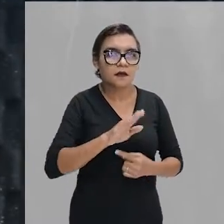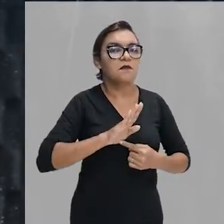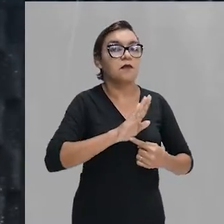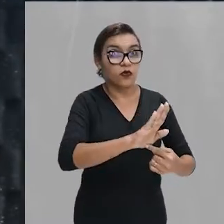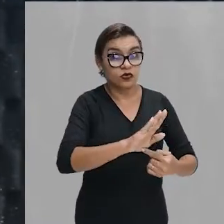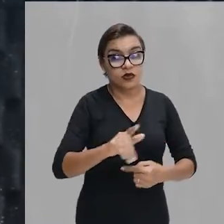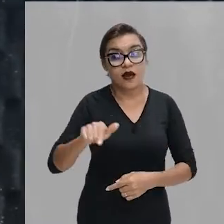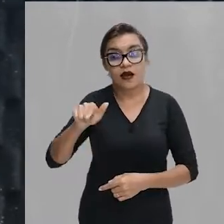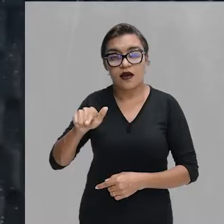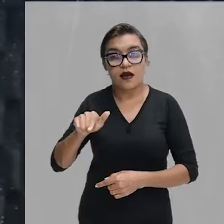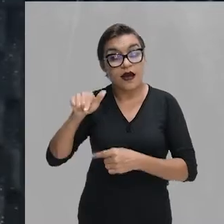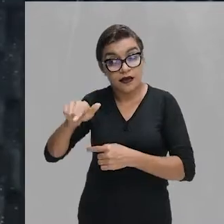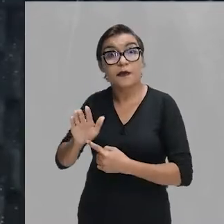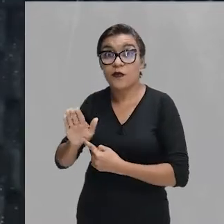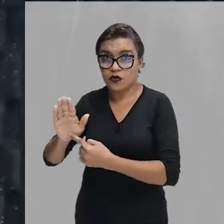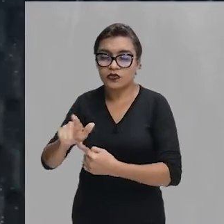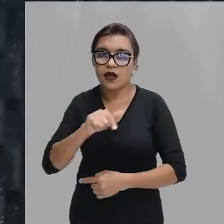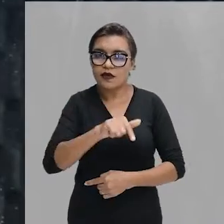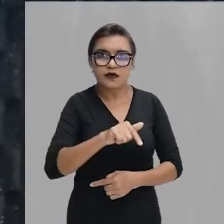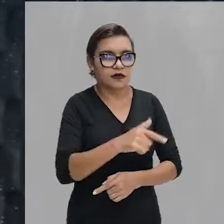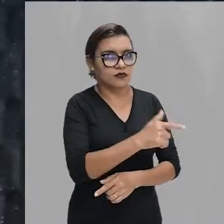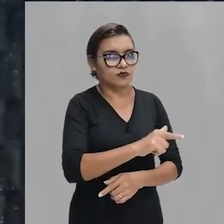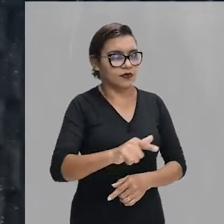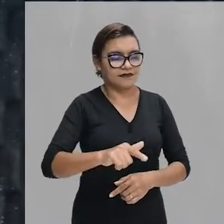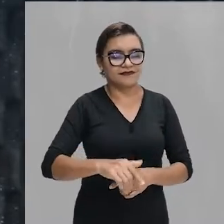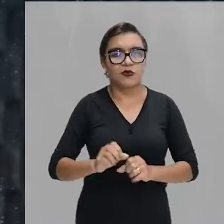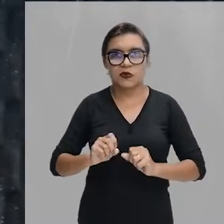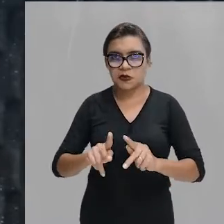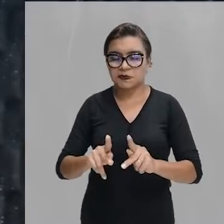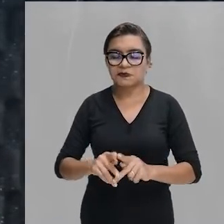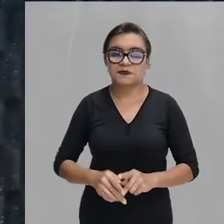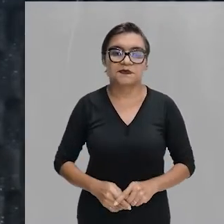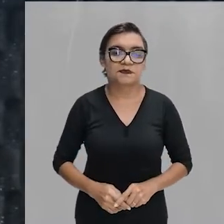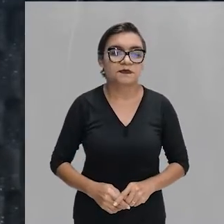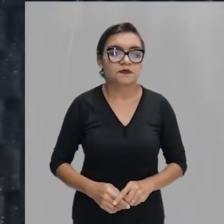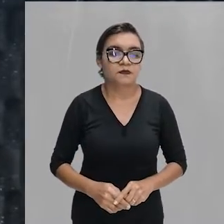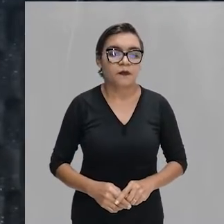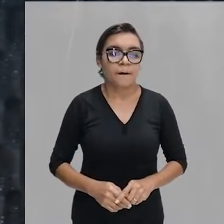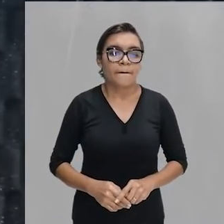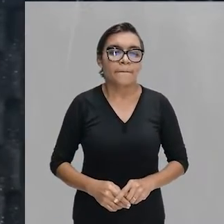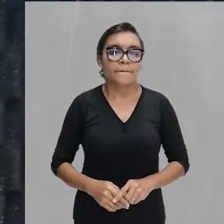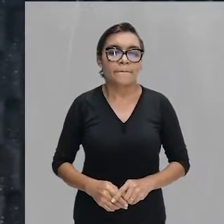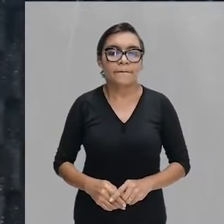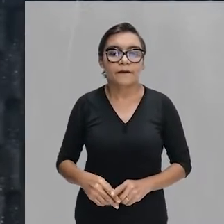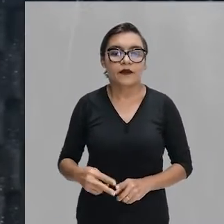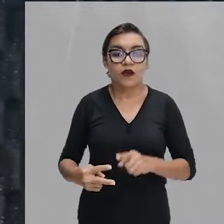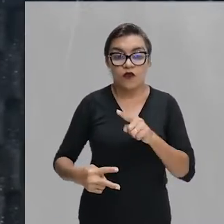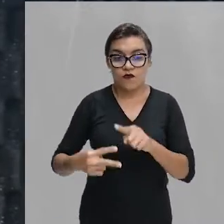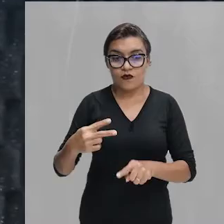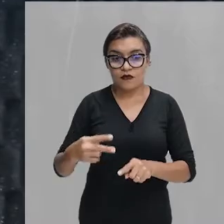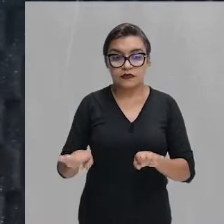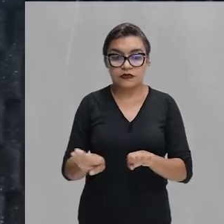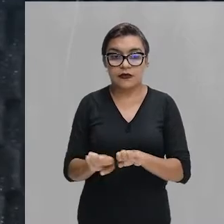outra está, digamos que indefinido, tá? Nos dois casos, o verbo ocultar-se tem o